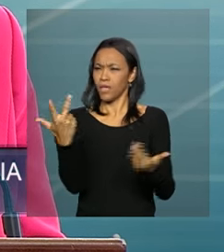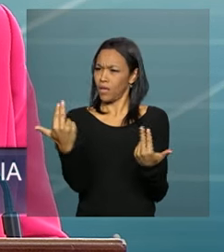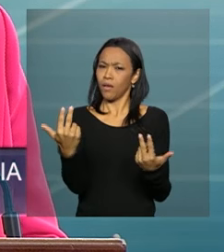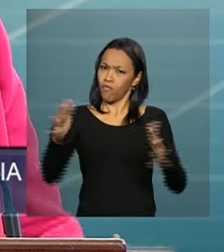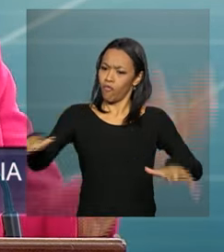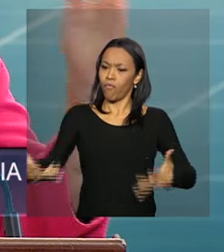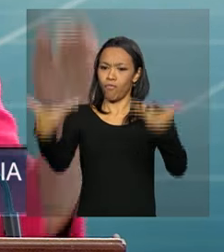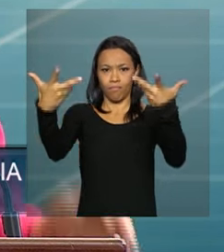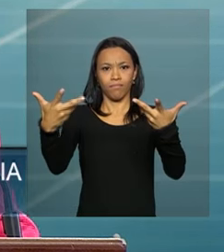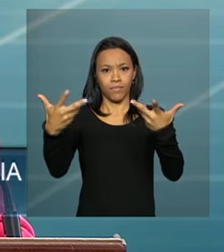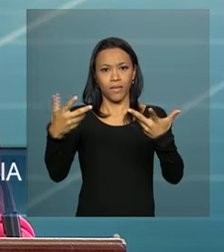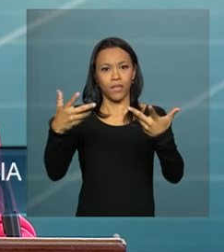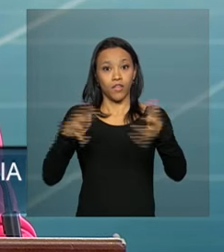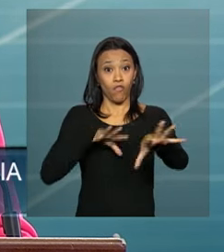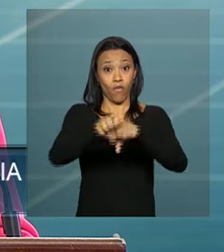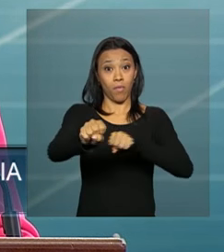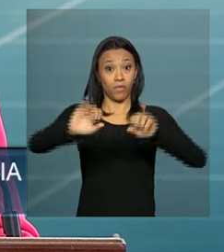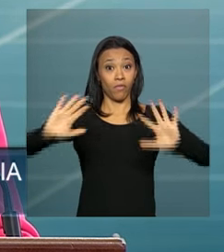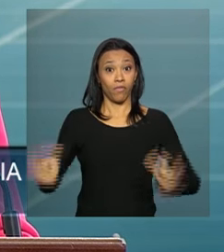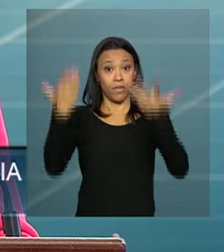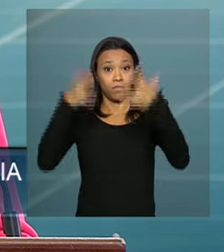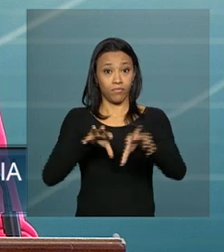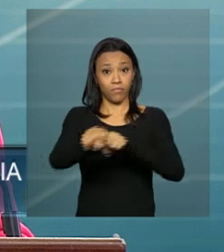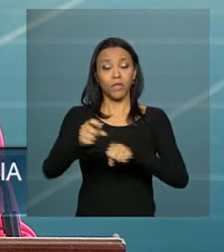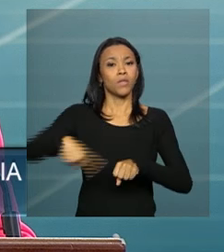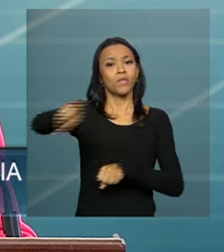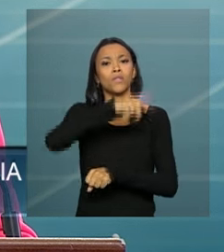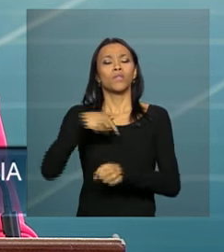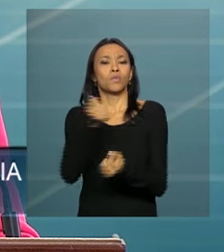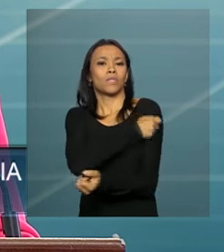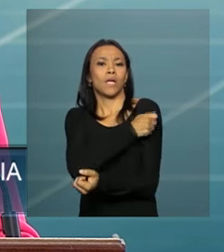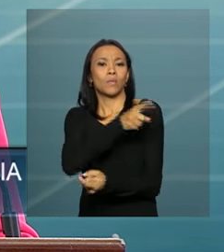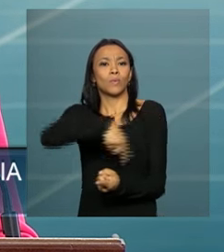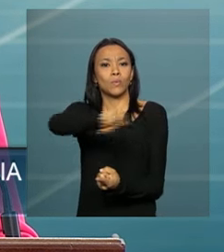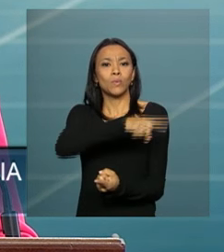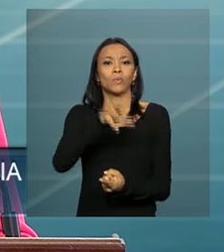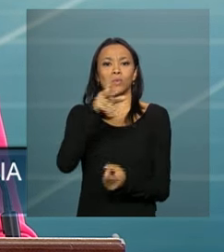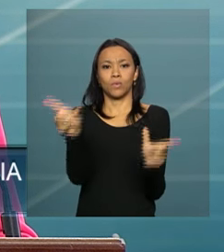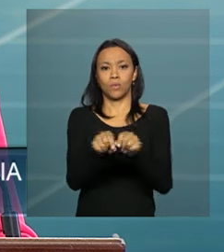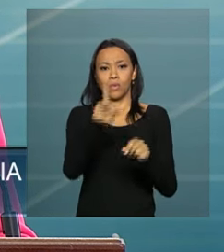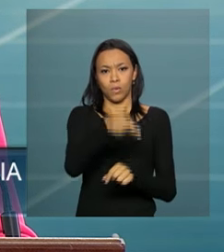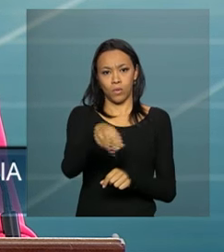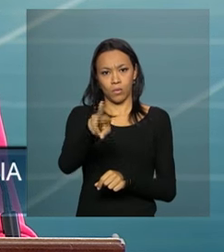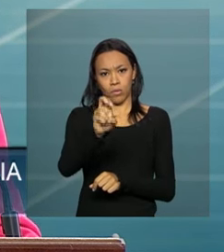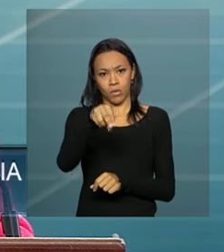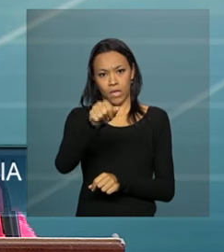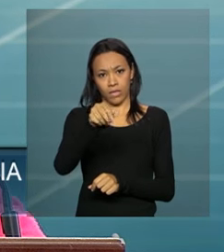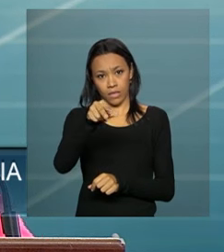de formação dos estudantes do Pronatec, tanto do ensino médio quanto do ensino técnico